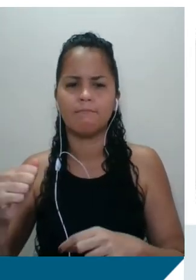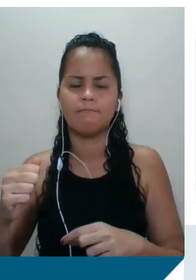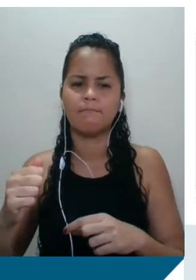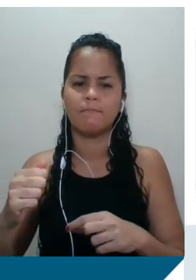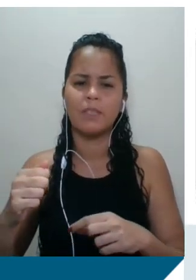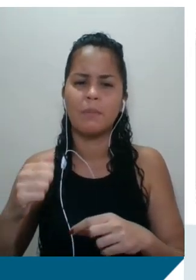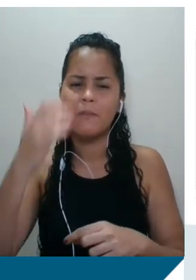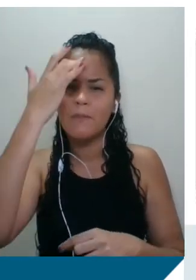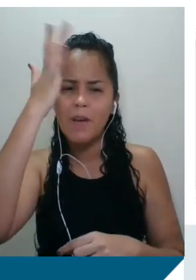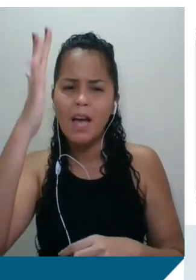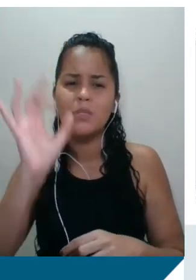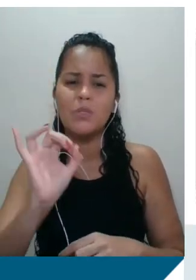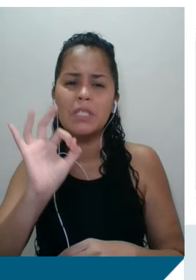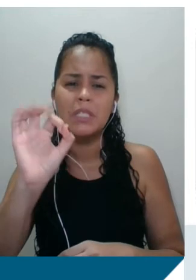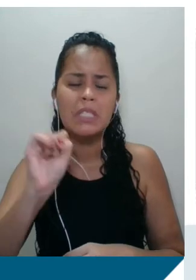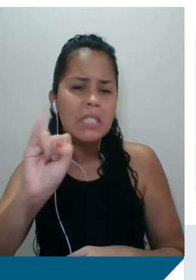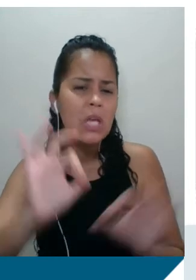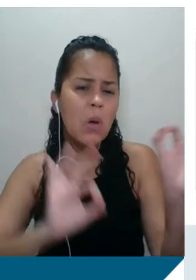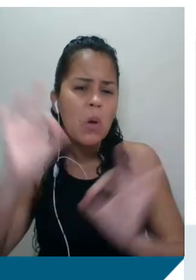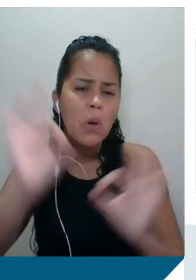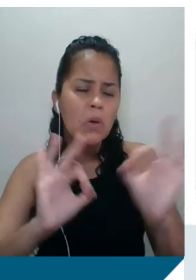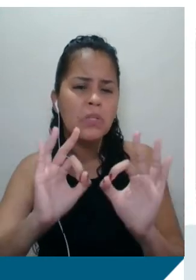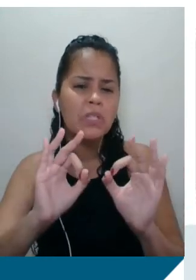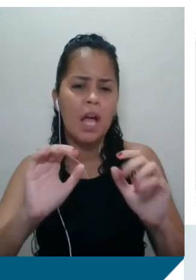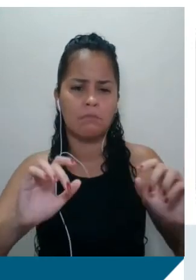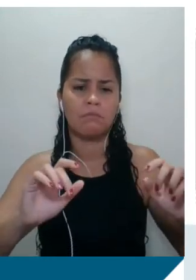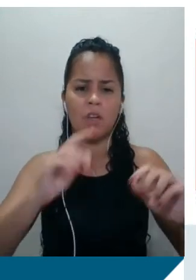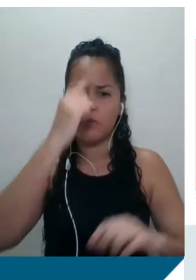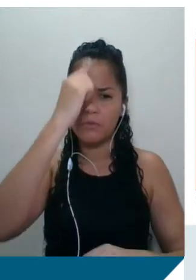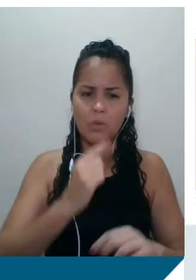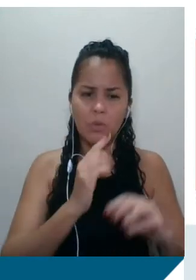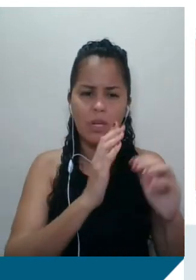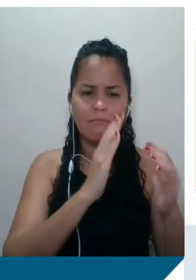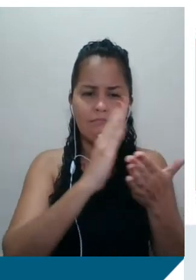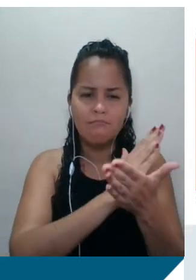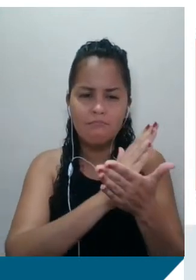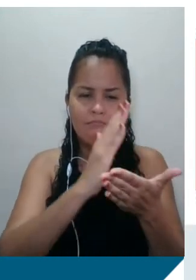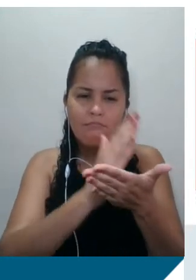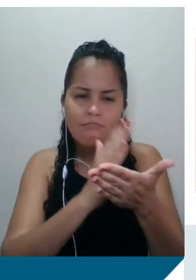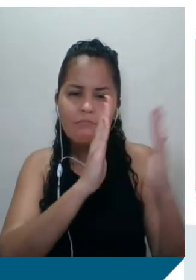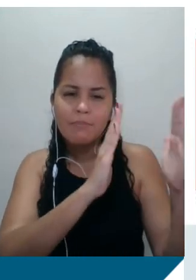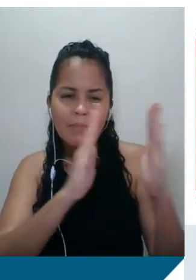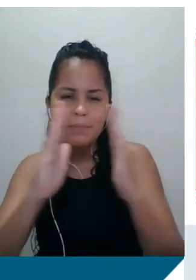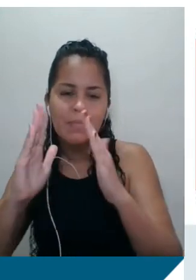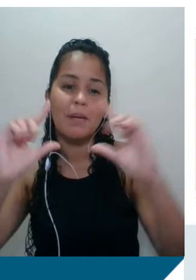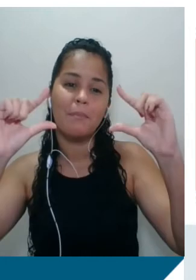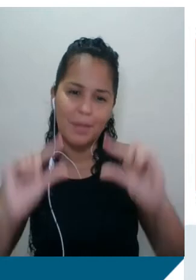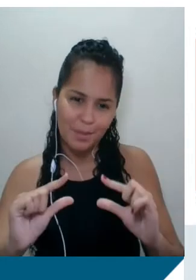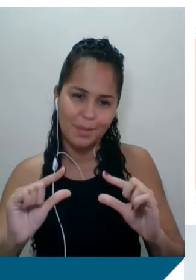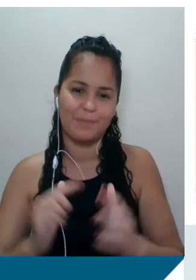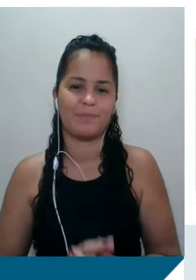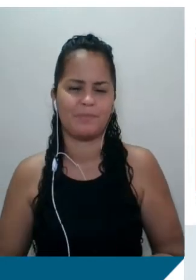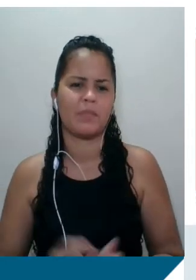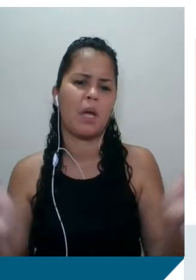gente subdividi-la em figuras menores, como eu botei aqui como exemplo. Tá? Existem outras